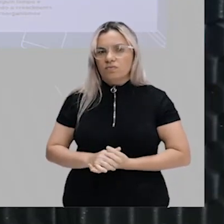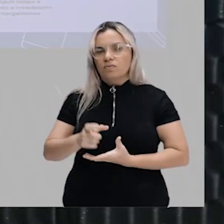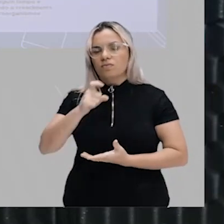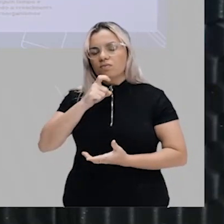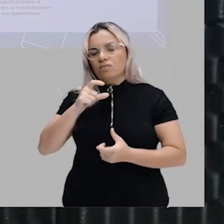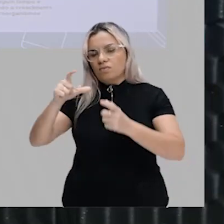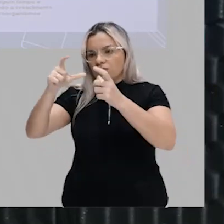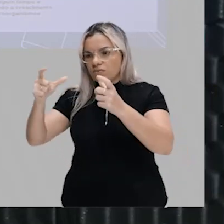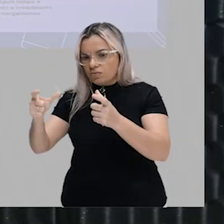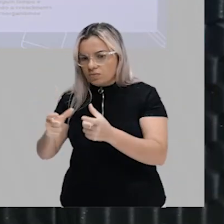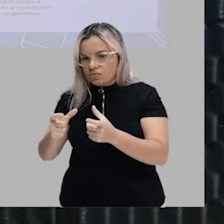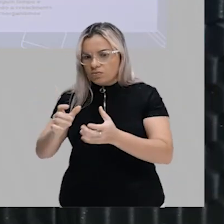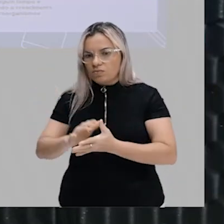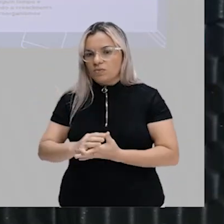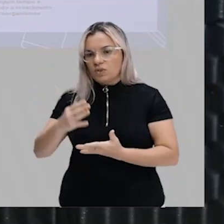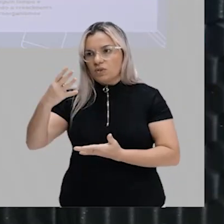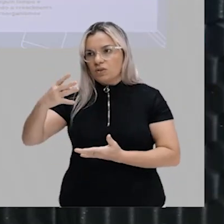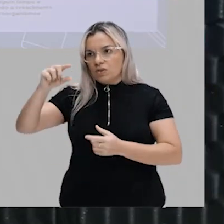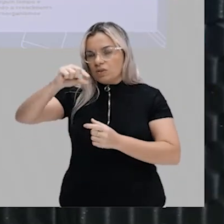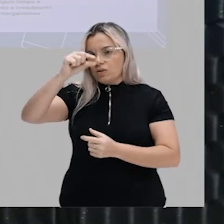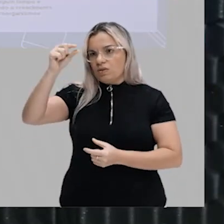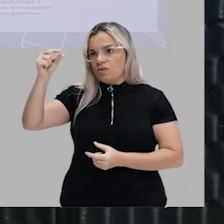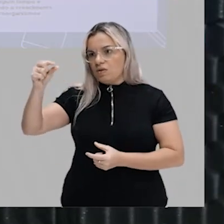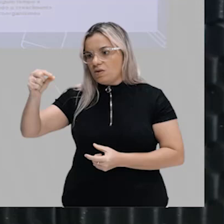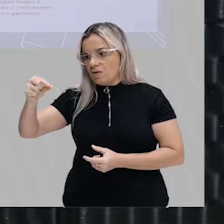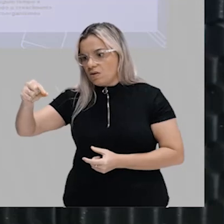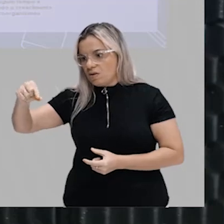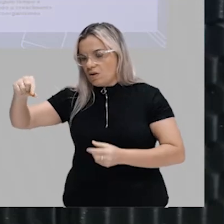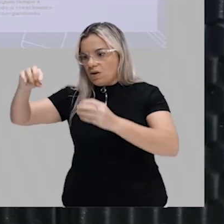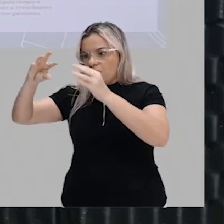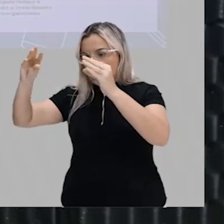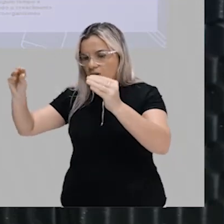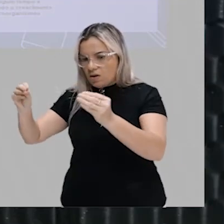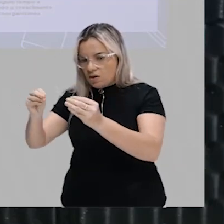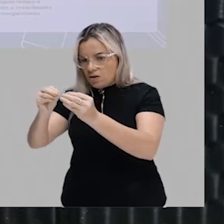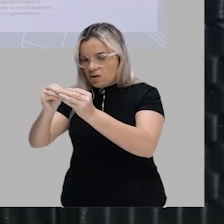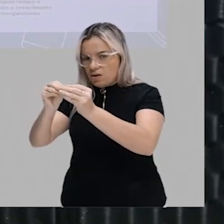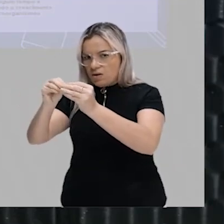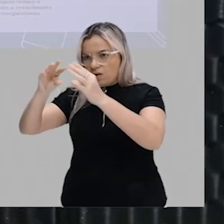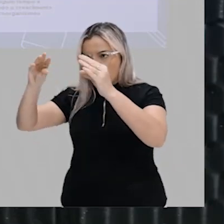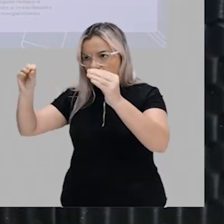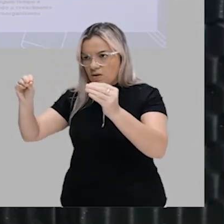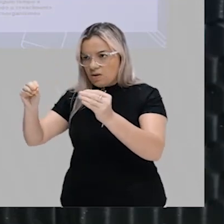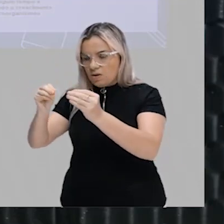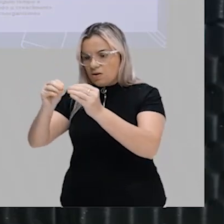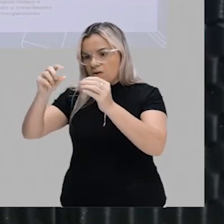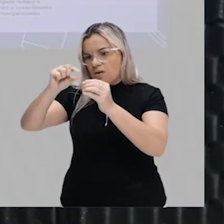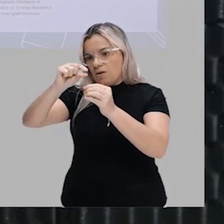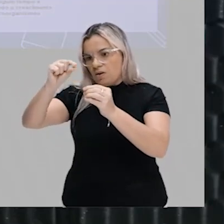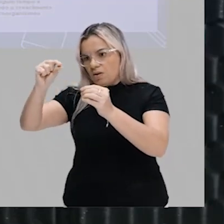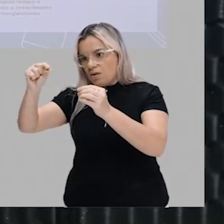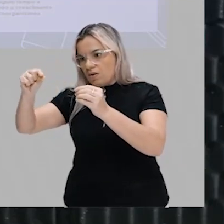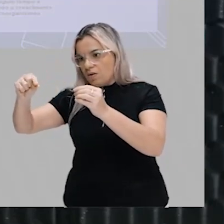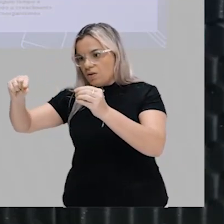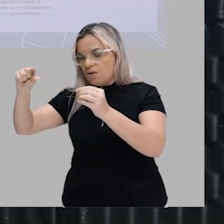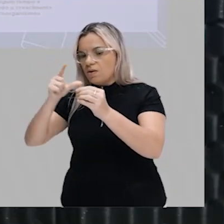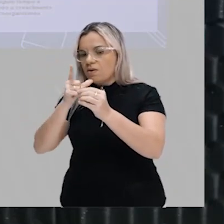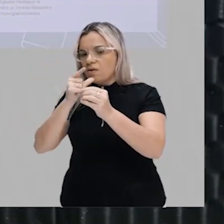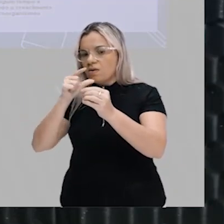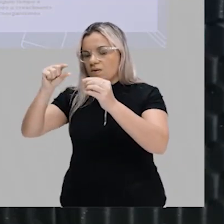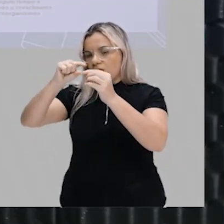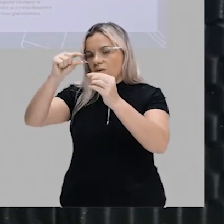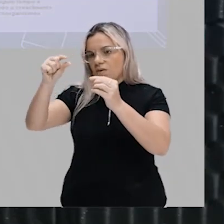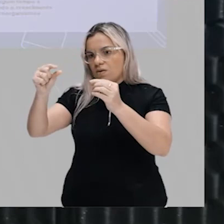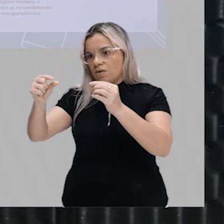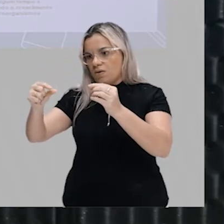resfriamento e condensação da água no tubo, aqui, ó, nessa região. Essa condensação da água nessa parte que está